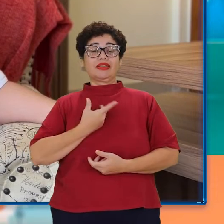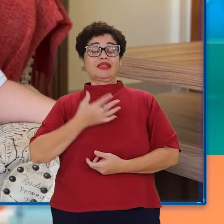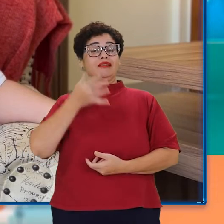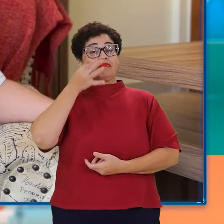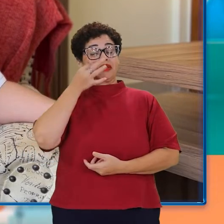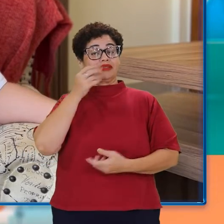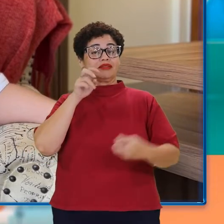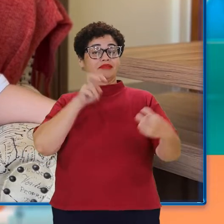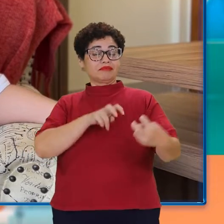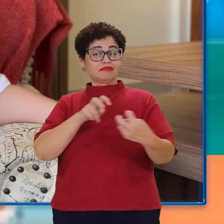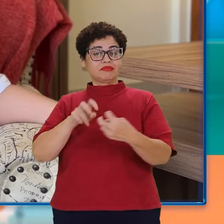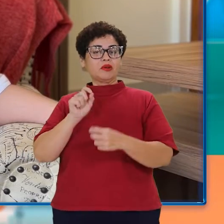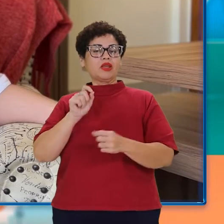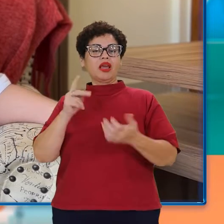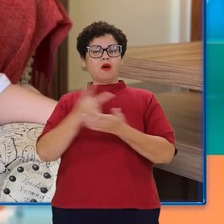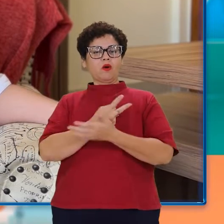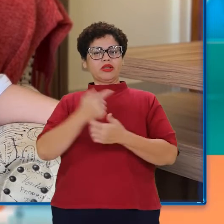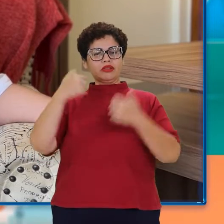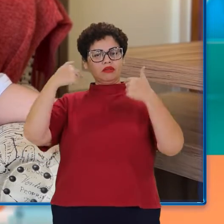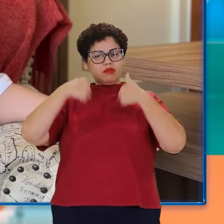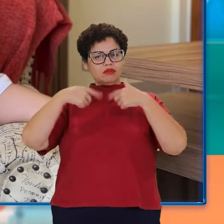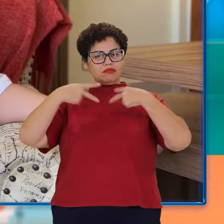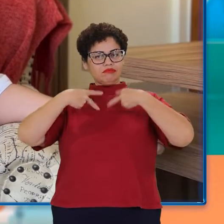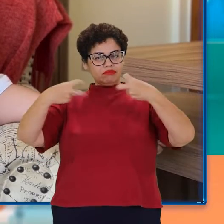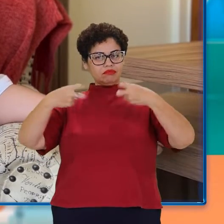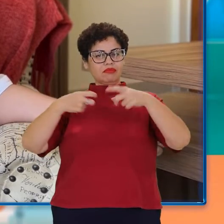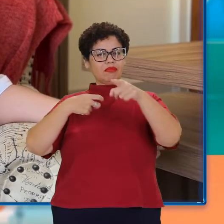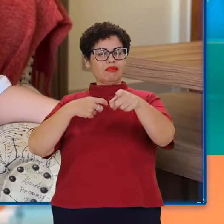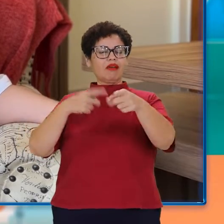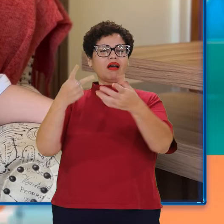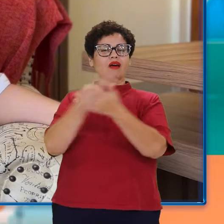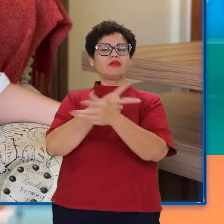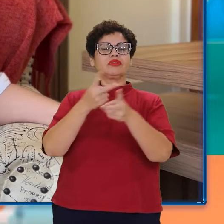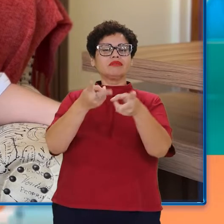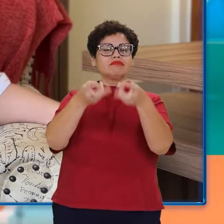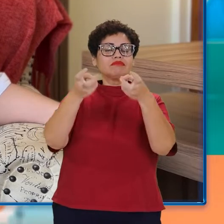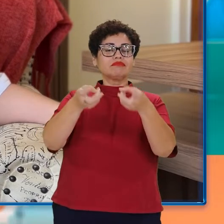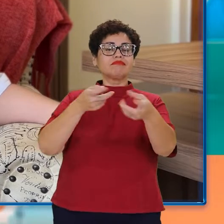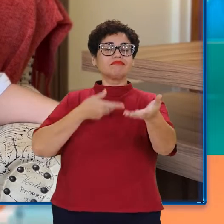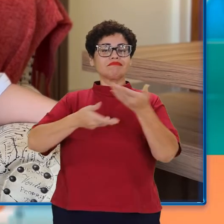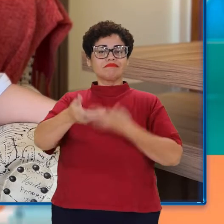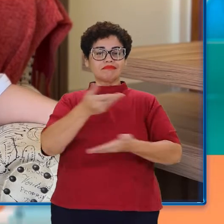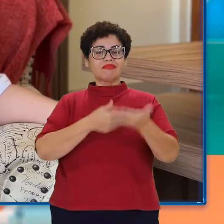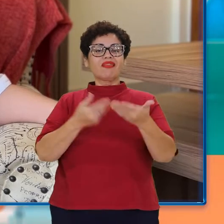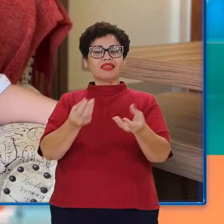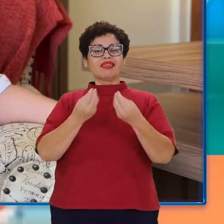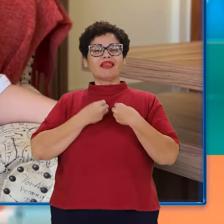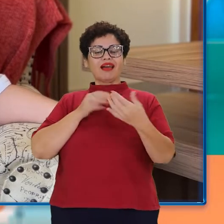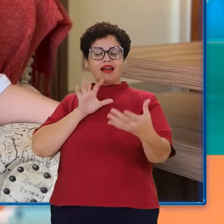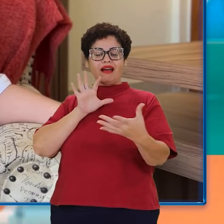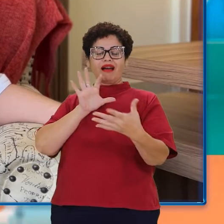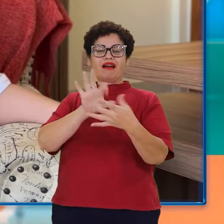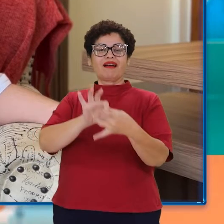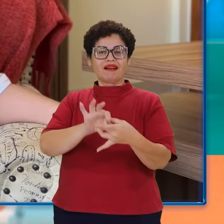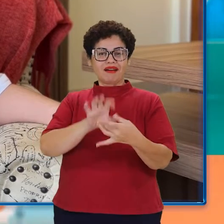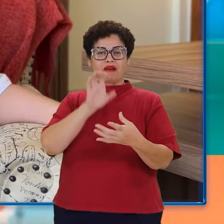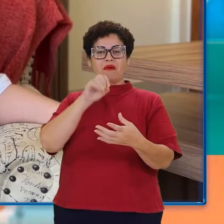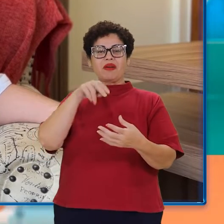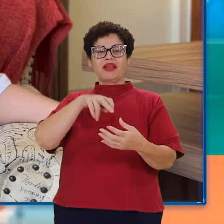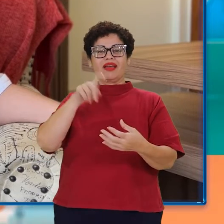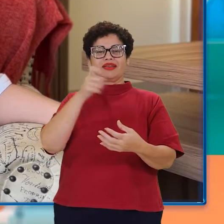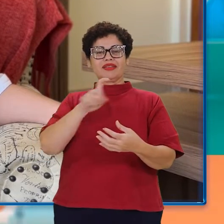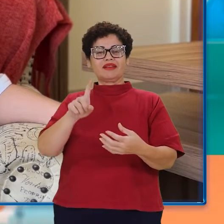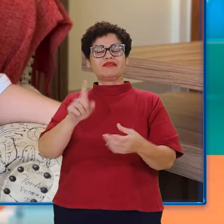nesse estar presente com o outro, o que está acontecendo em mim, né, o que está acontecendo nesse outro. Isso gera conexão.